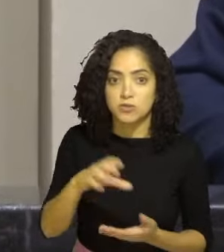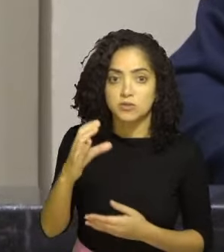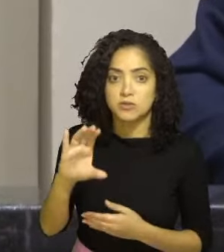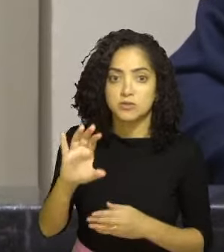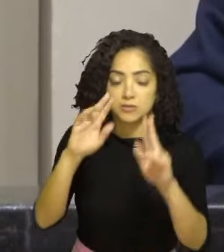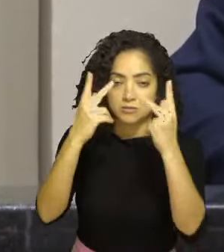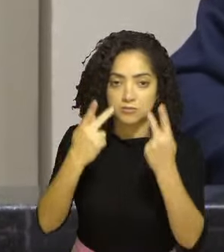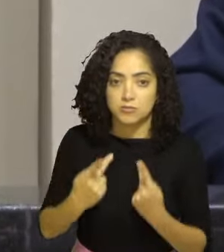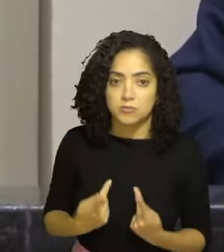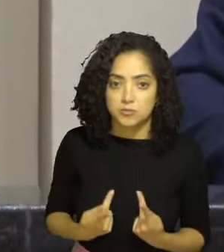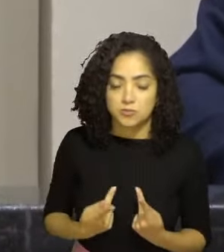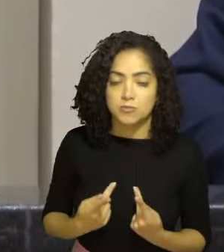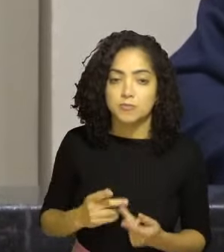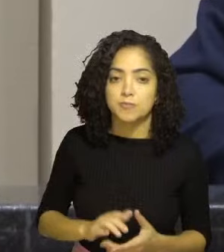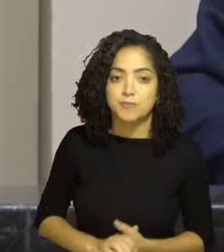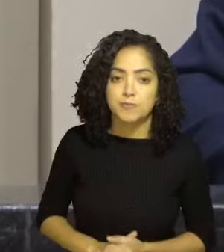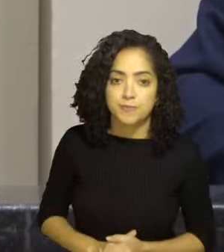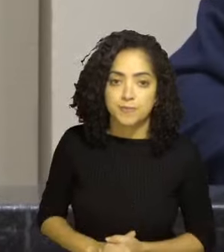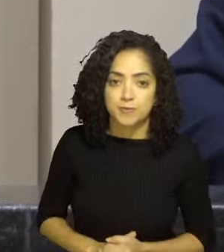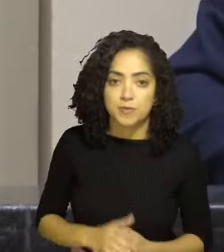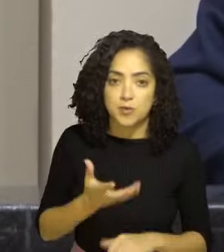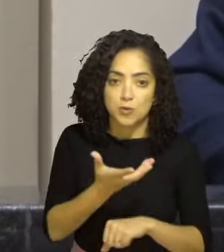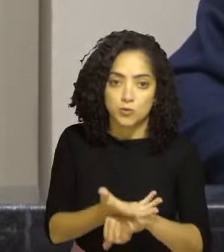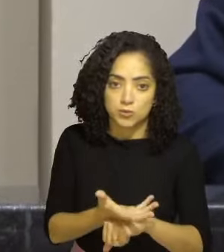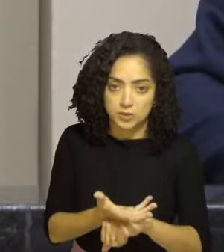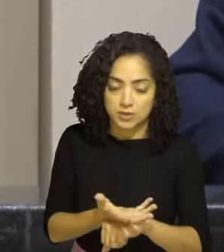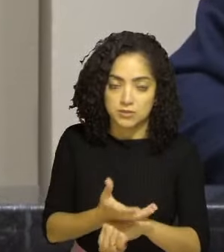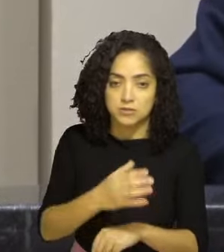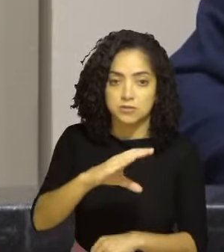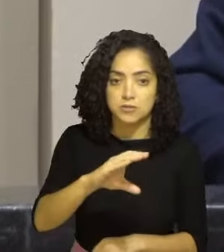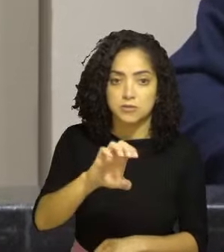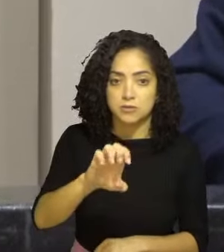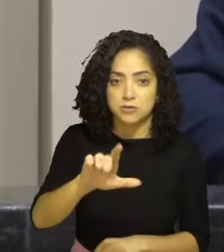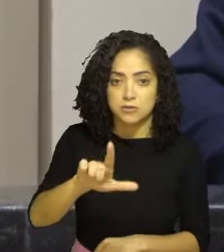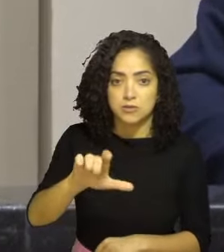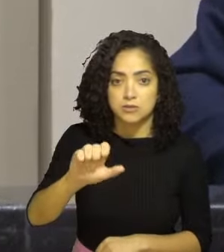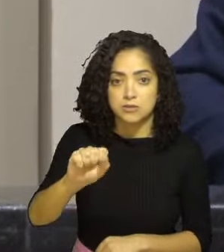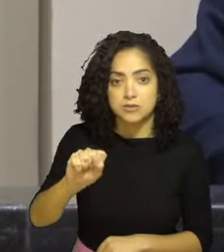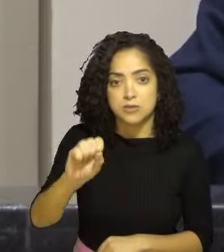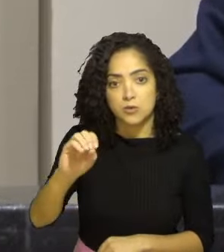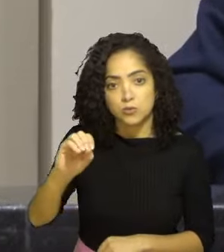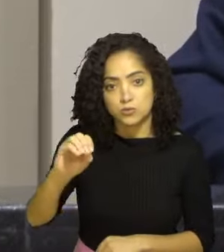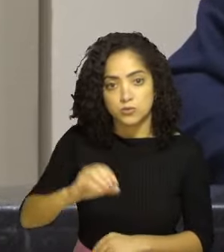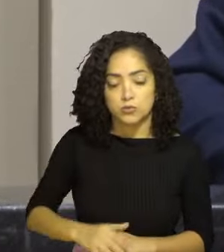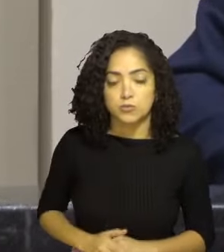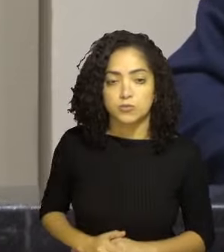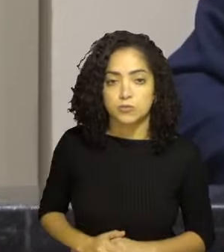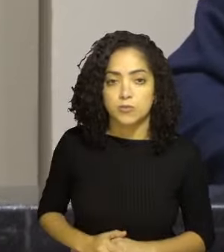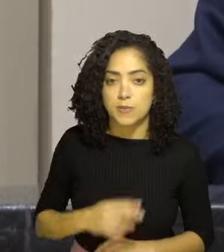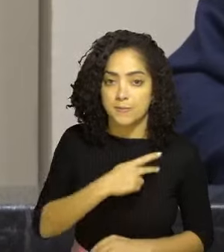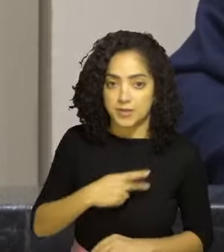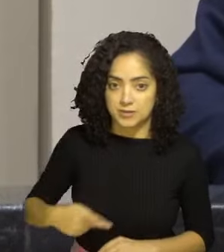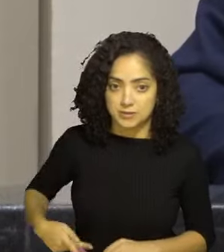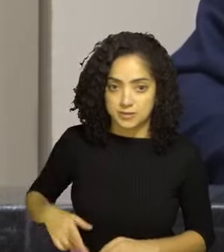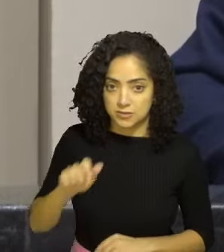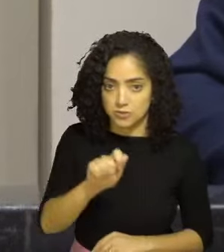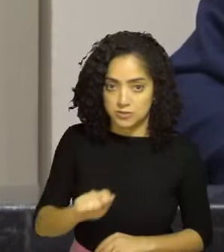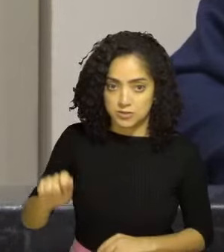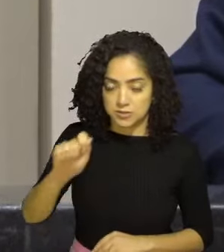da Universidade do Estado de Santa Catarina, UDESC, Celso Carminati, do presidente da Associação dos Professores